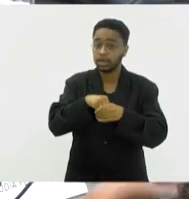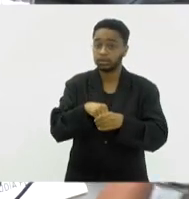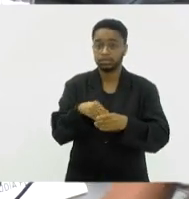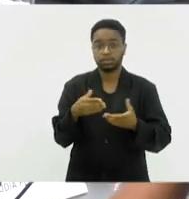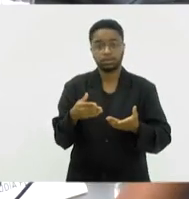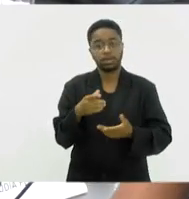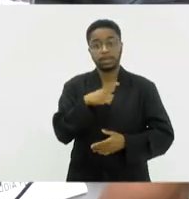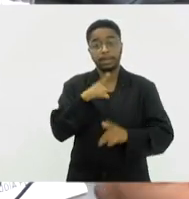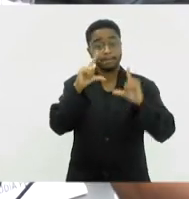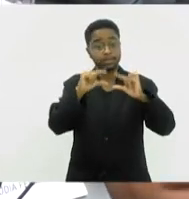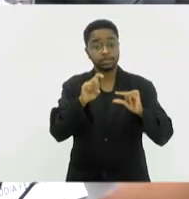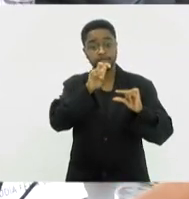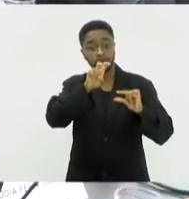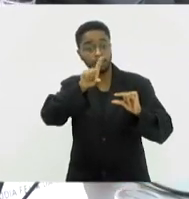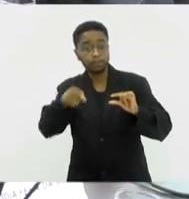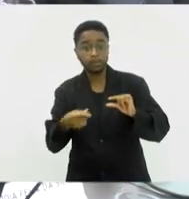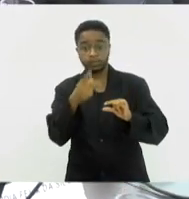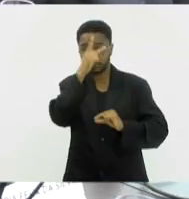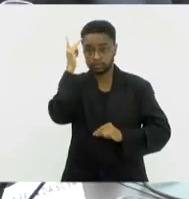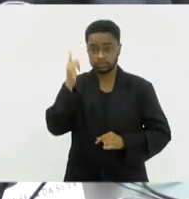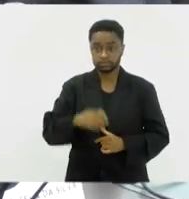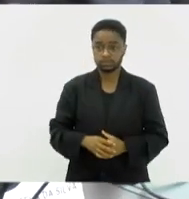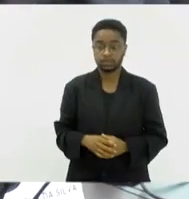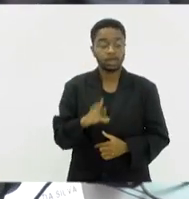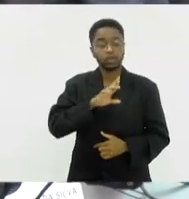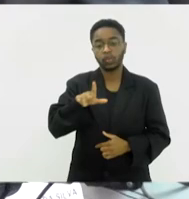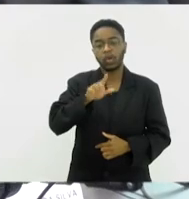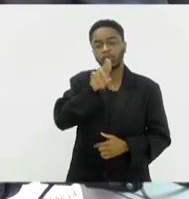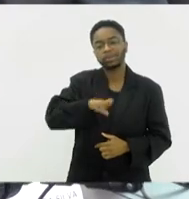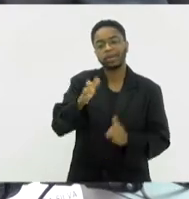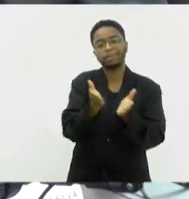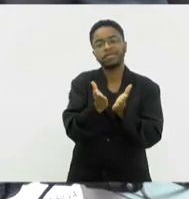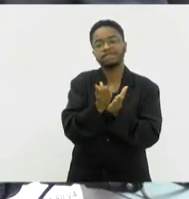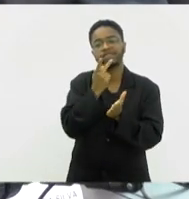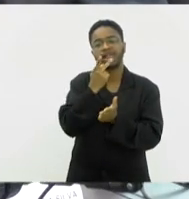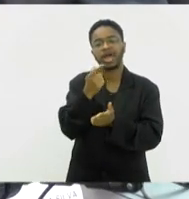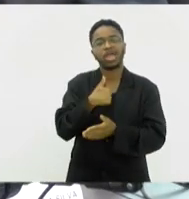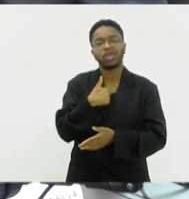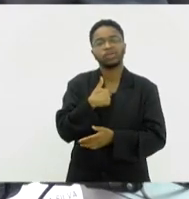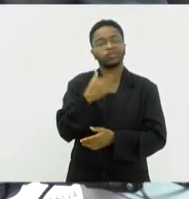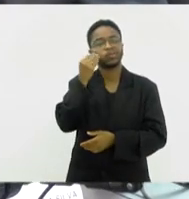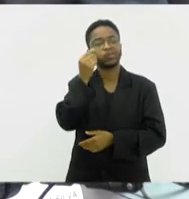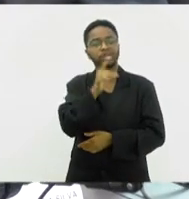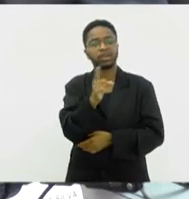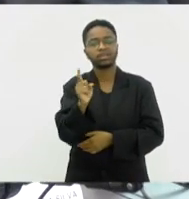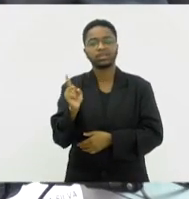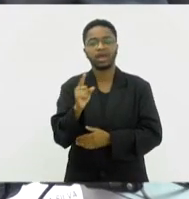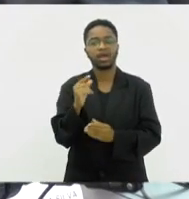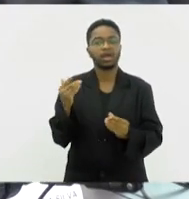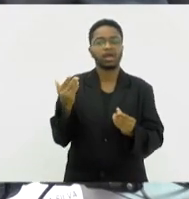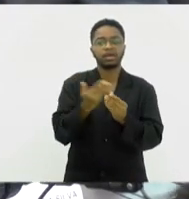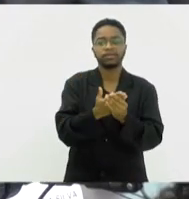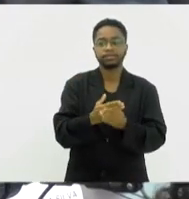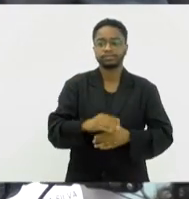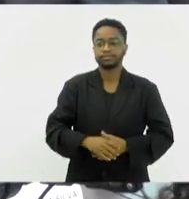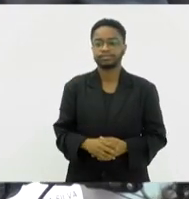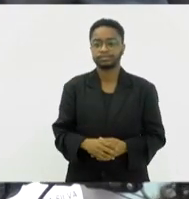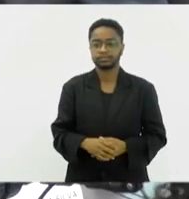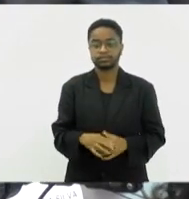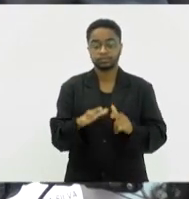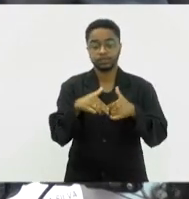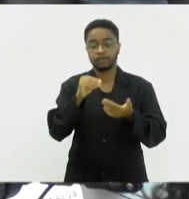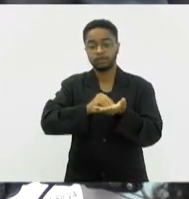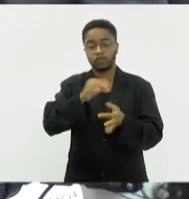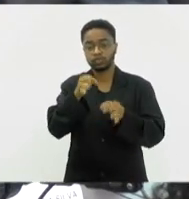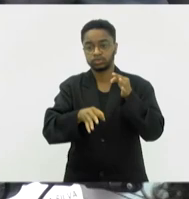mil profissionais para 18 milhões de habitantes. Não é usar a Bíblia para dizer que ele não vai recorrer a uma punição injusta. Eu